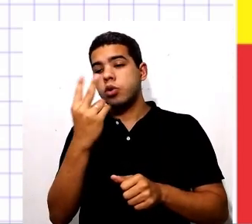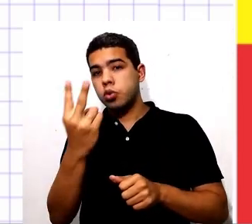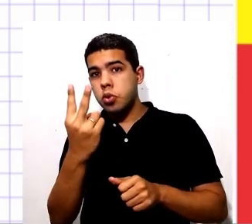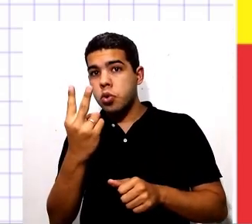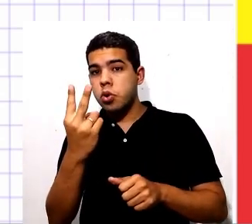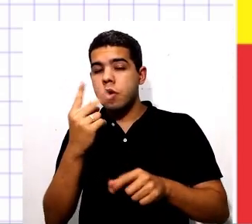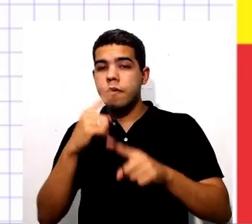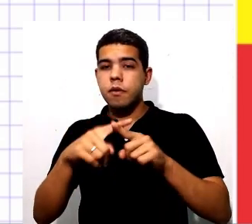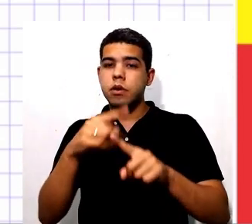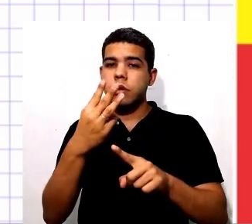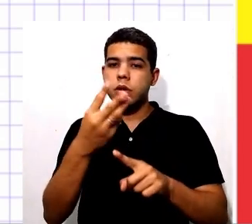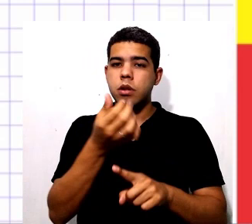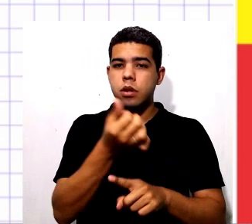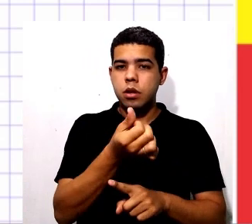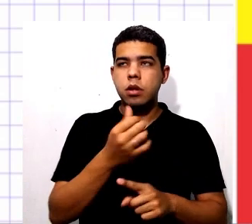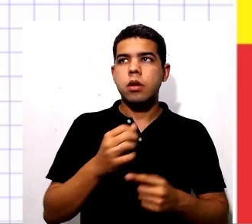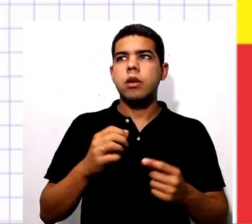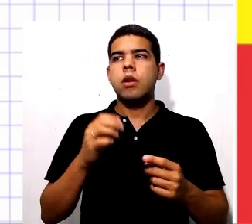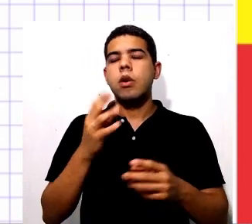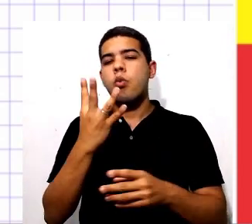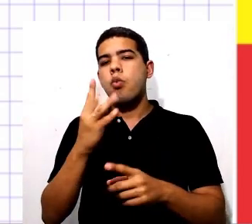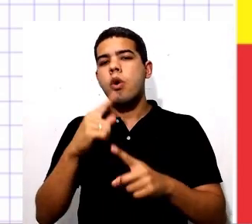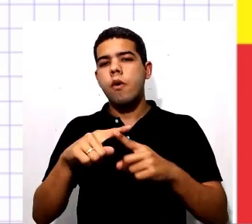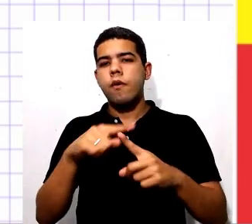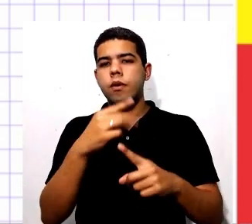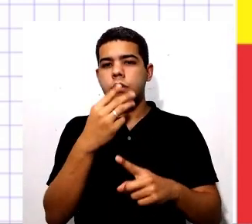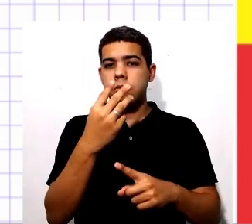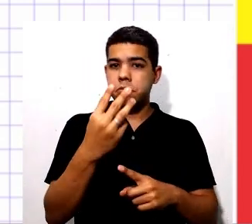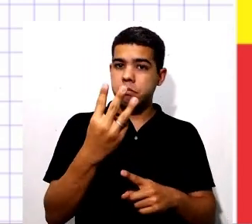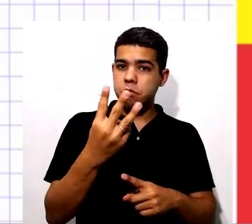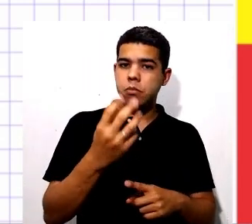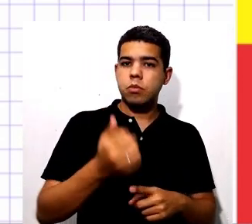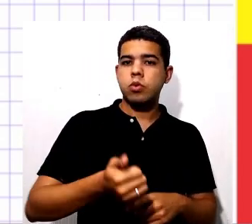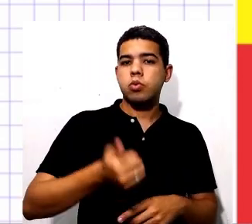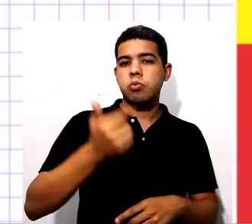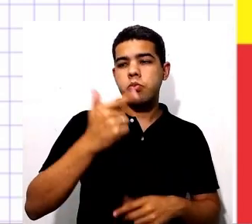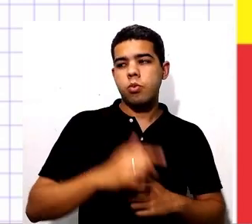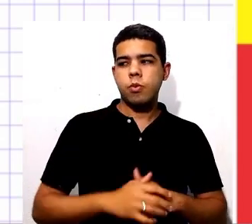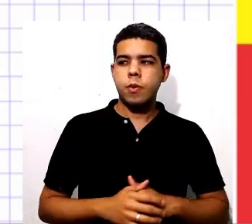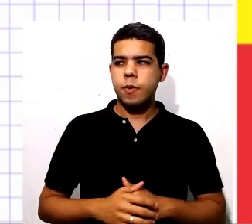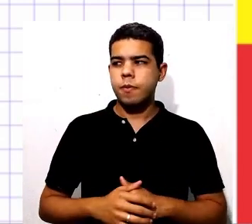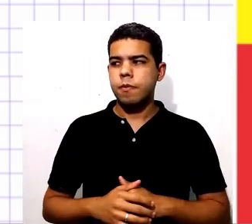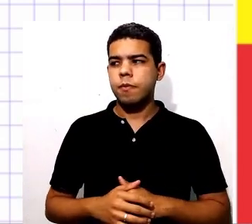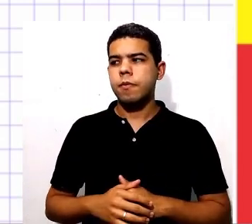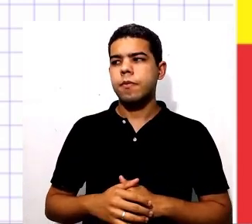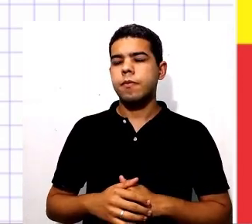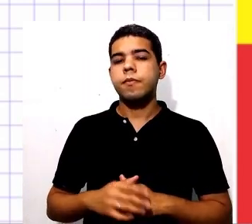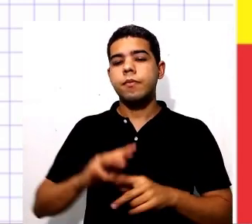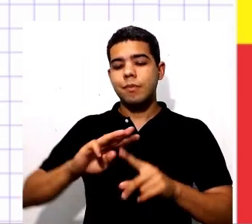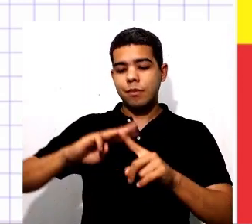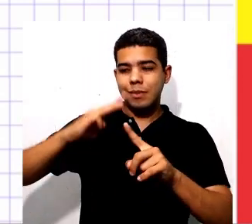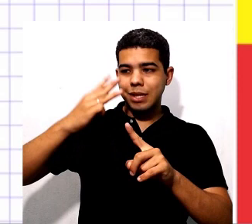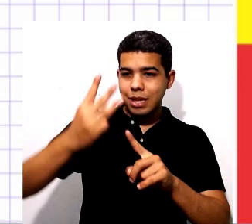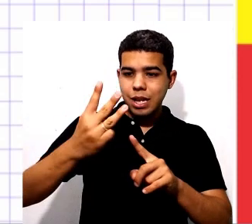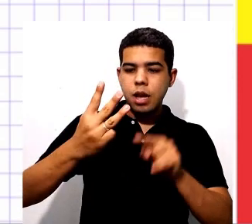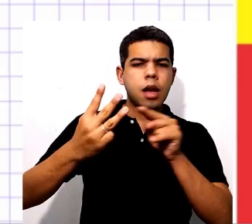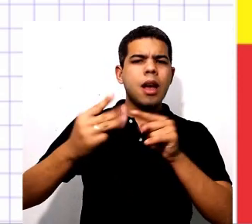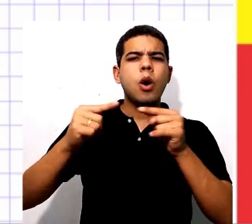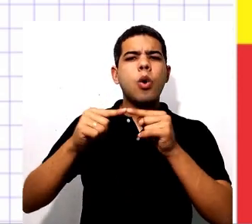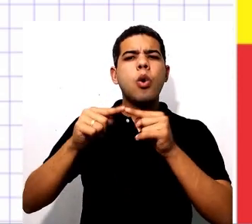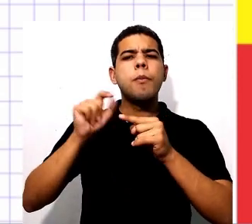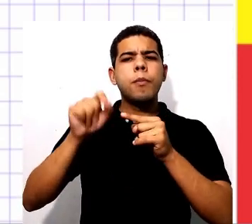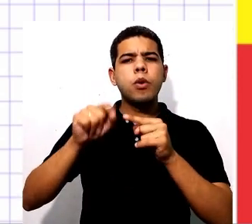Então, esse, ó, observa aí. 3 vezes 3, 9. Então, tem que ter 9 aí, ó. Se você contar, tem 9. Esse, 2.